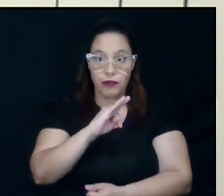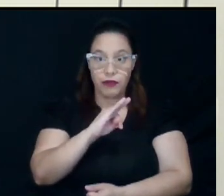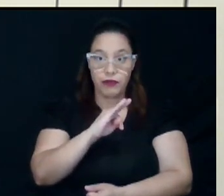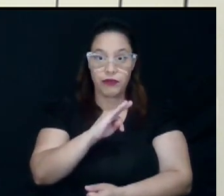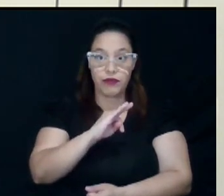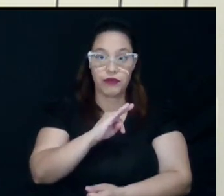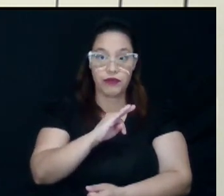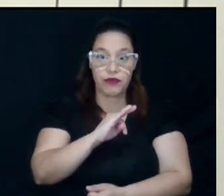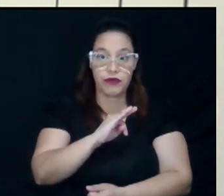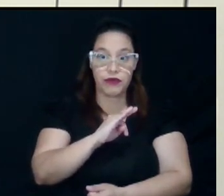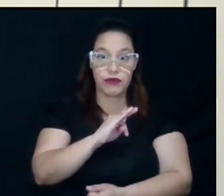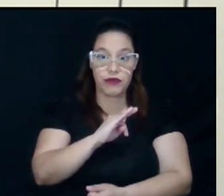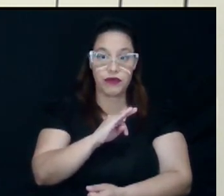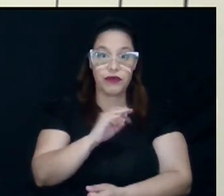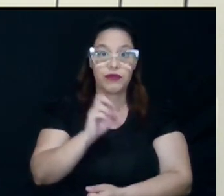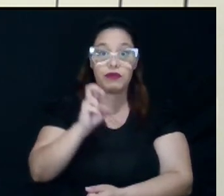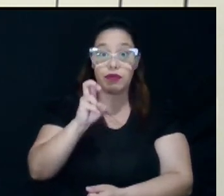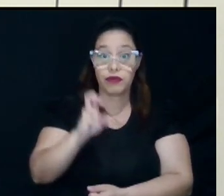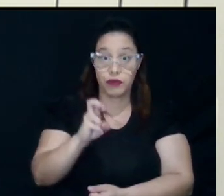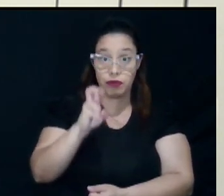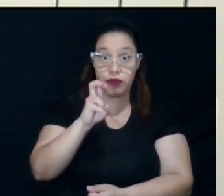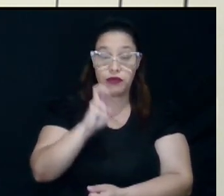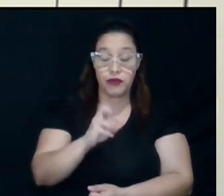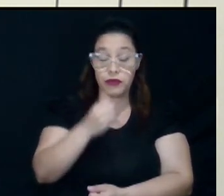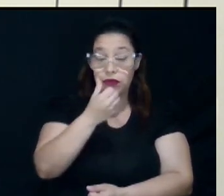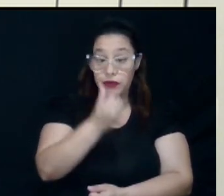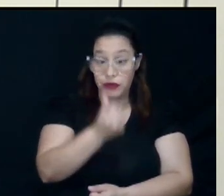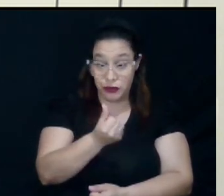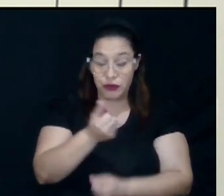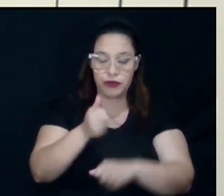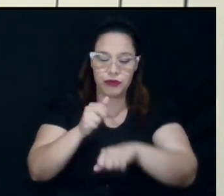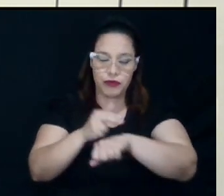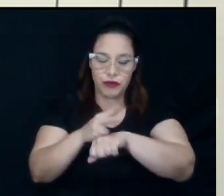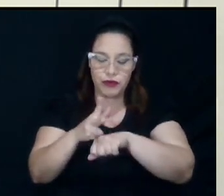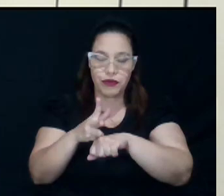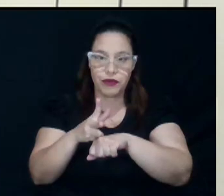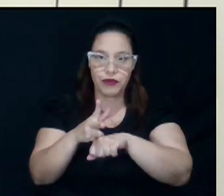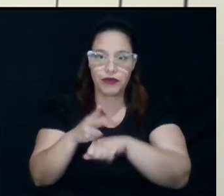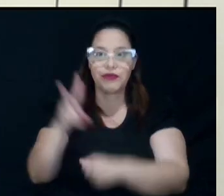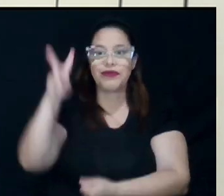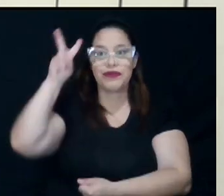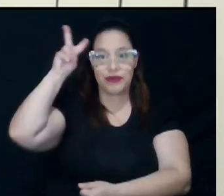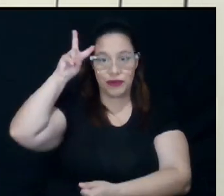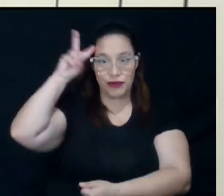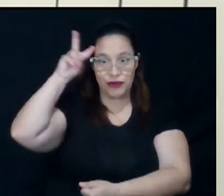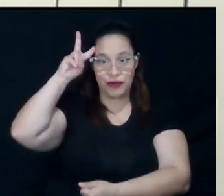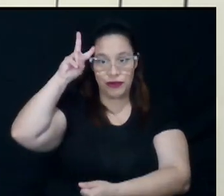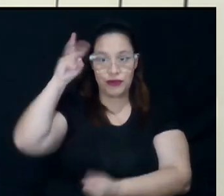com 556 vagas disponíveis para esta segunda-feira. Confere só.